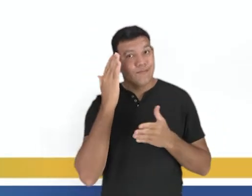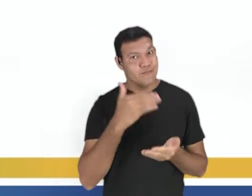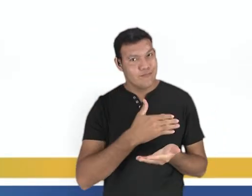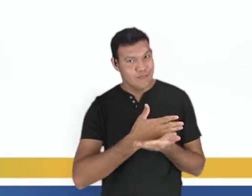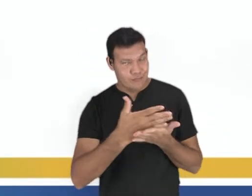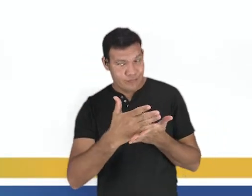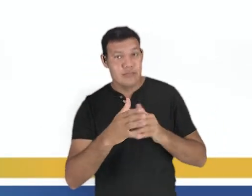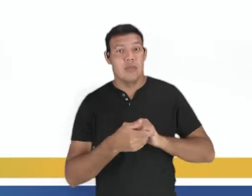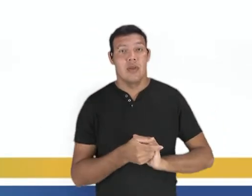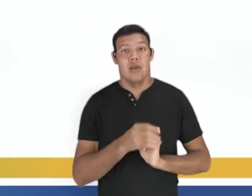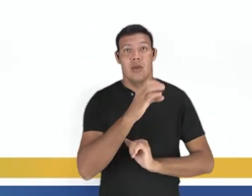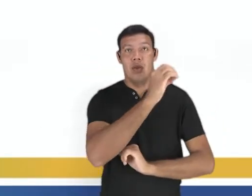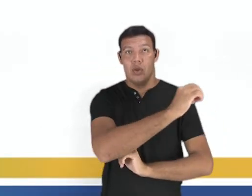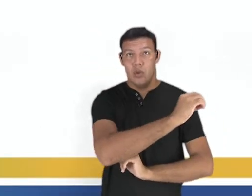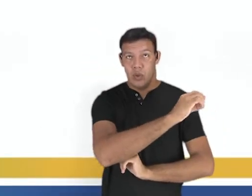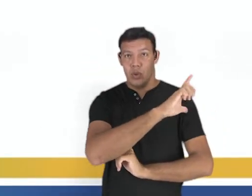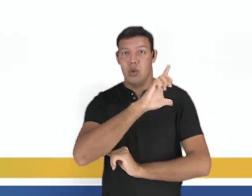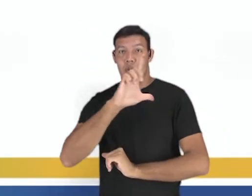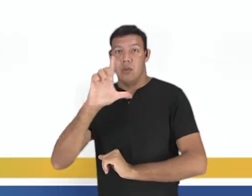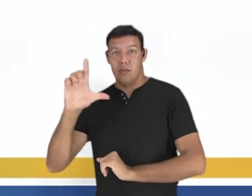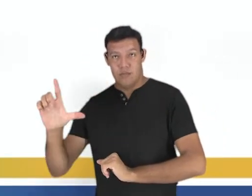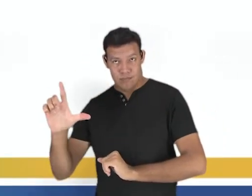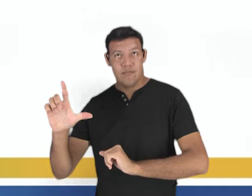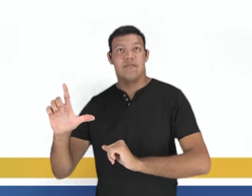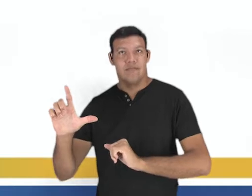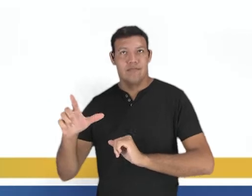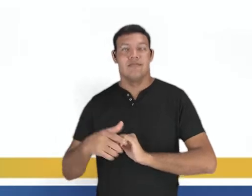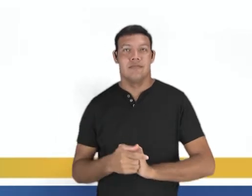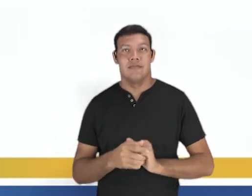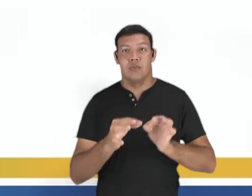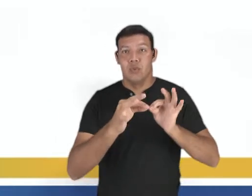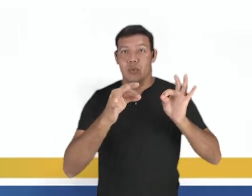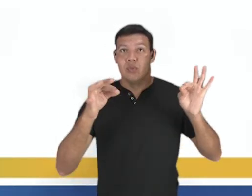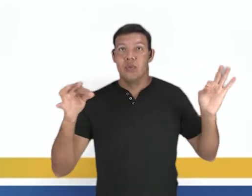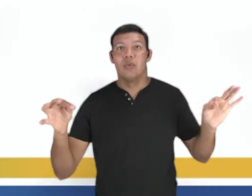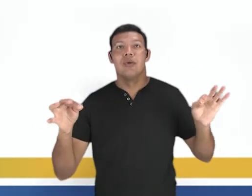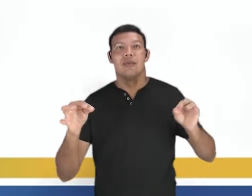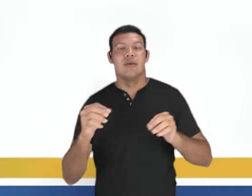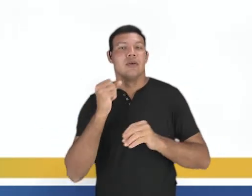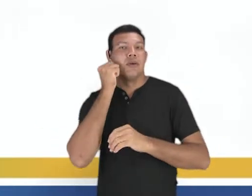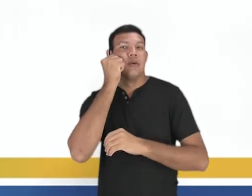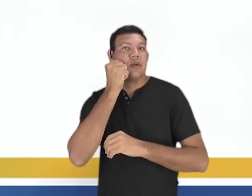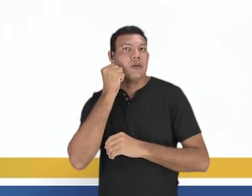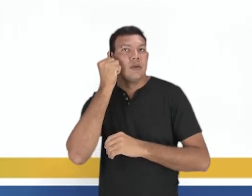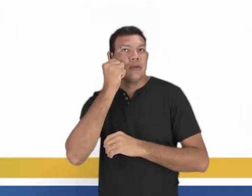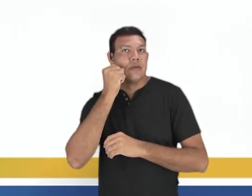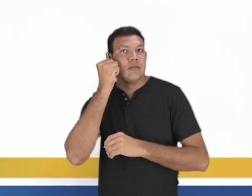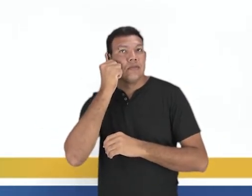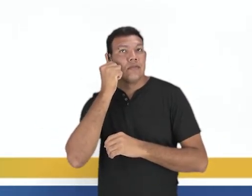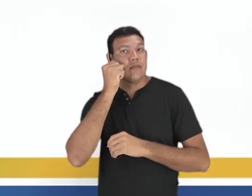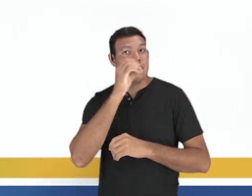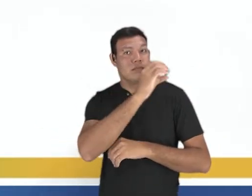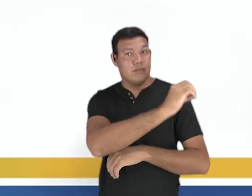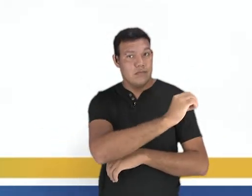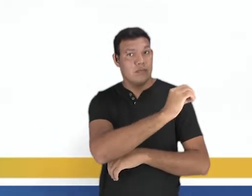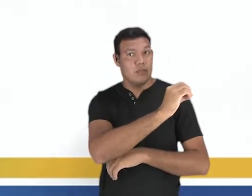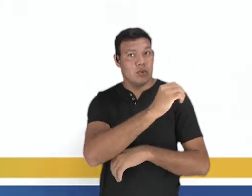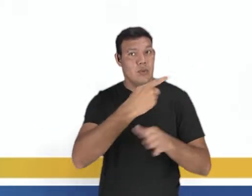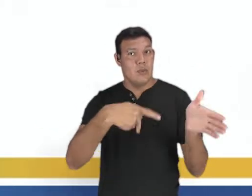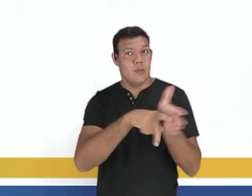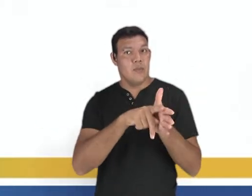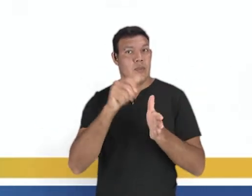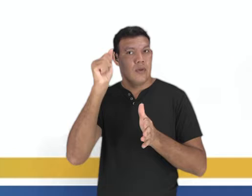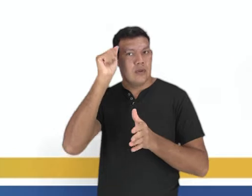do Oriente, de oeste a leste, estende-se quem? Senegal, a oeste da África, até as